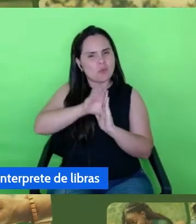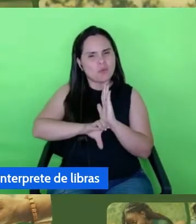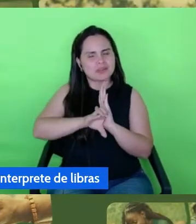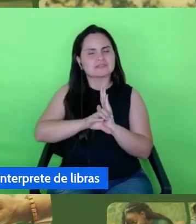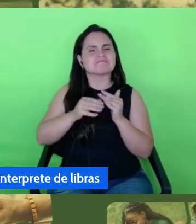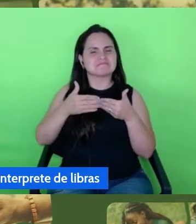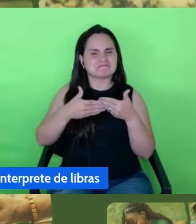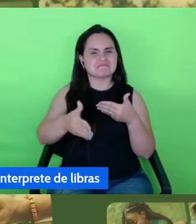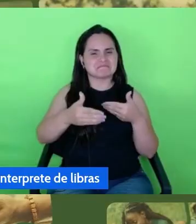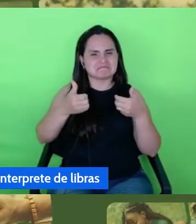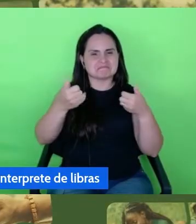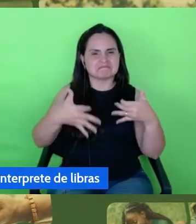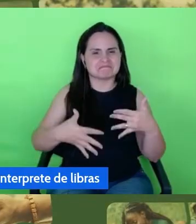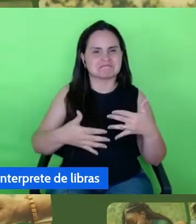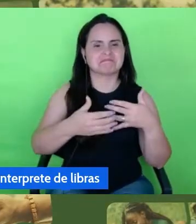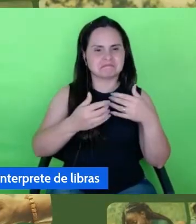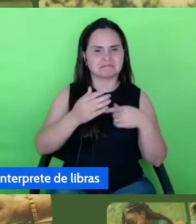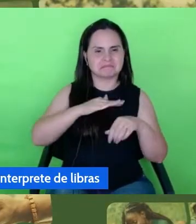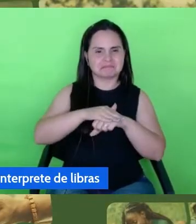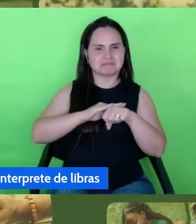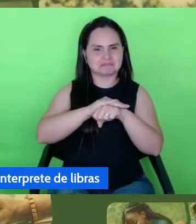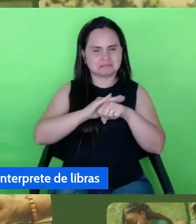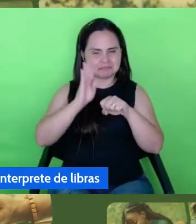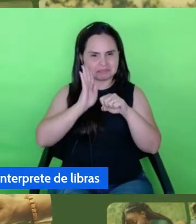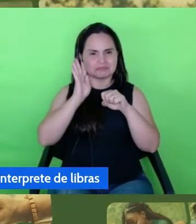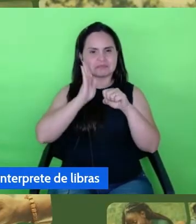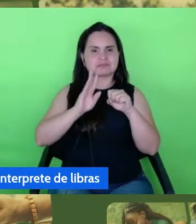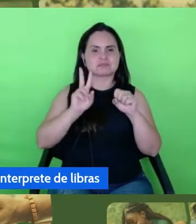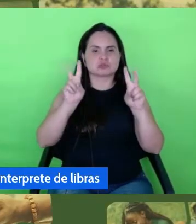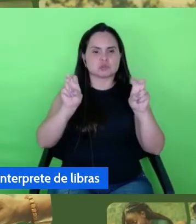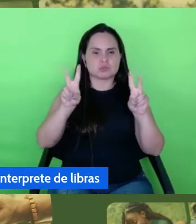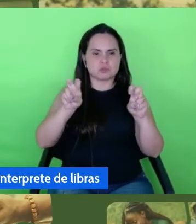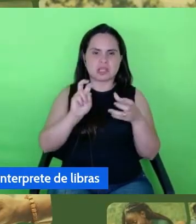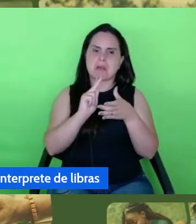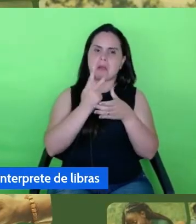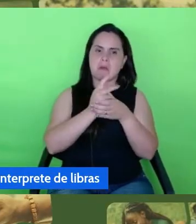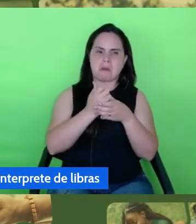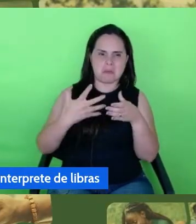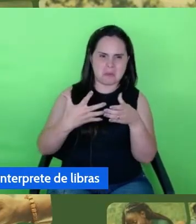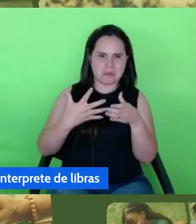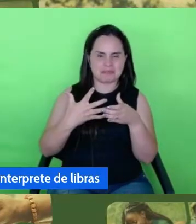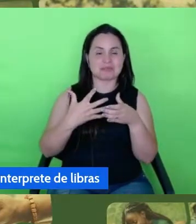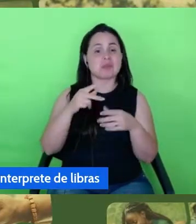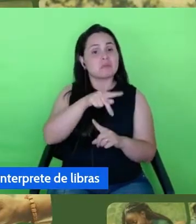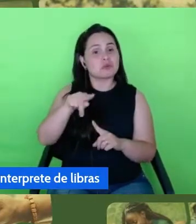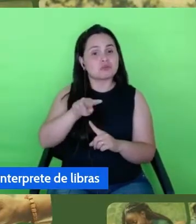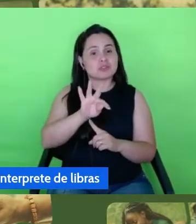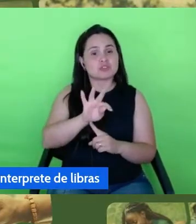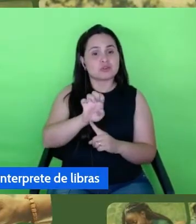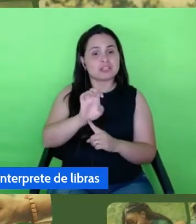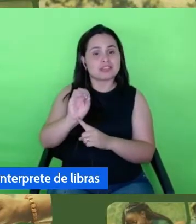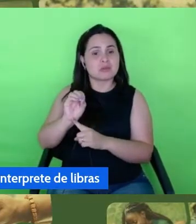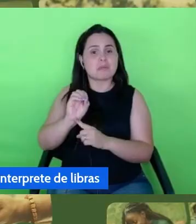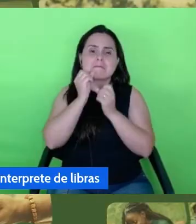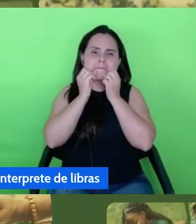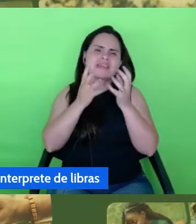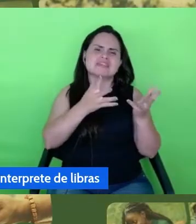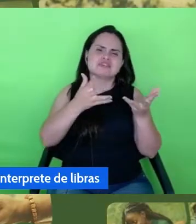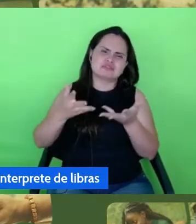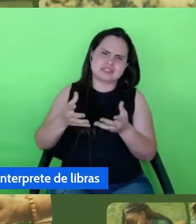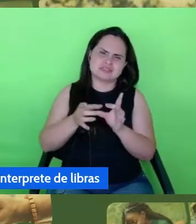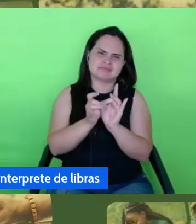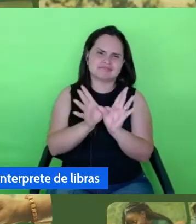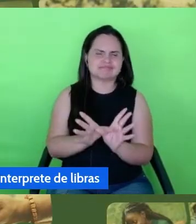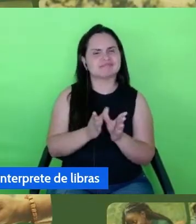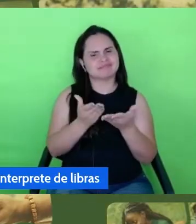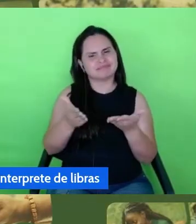para nós um bate-papo muito legal aí sobre o tema do hackathon. Então, professor Theo, seja muito bem-vindo, fique à vontade para iniciar